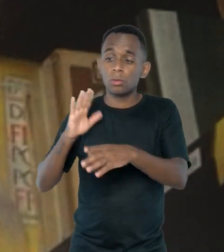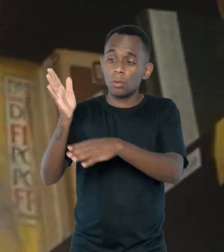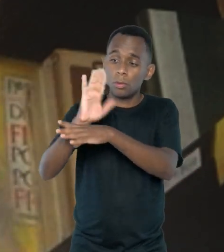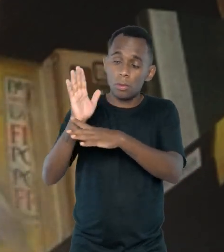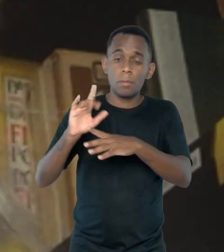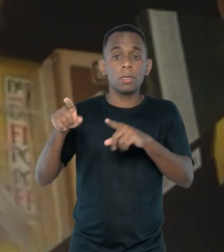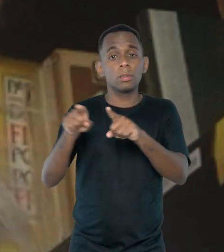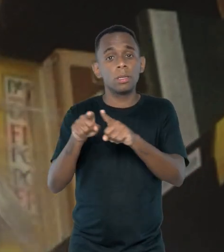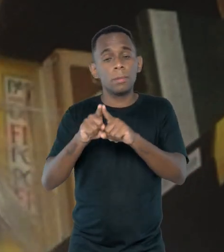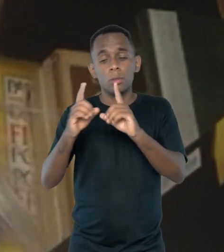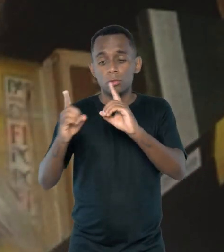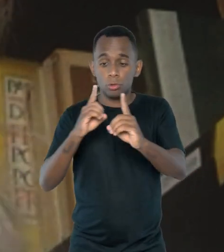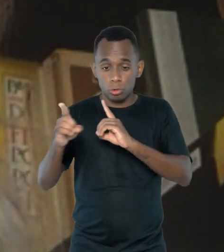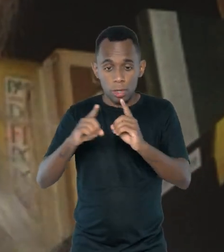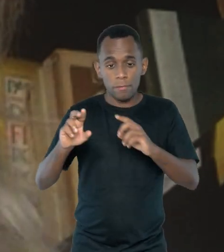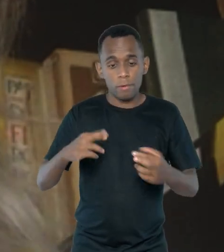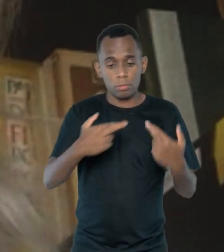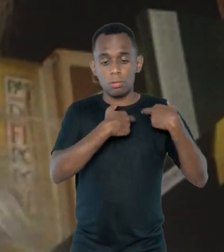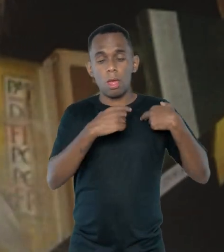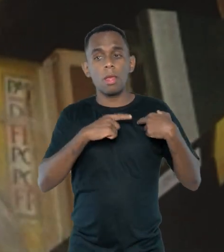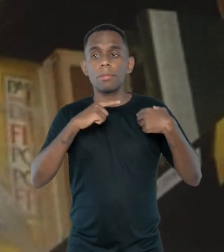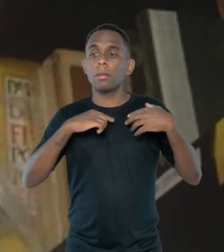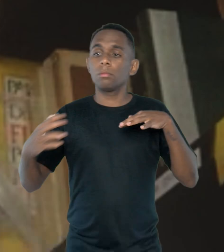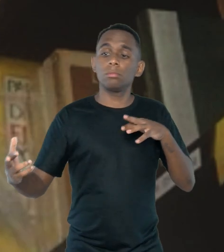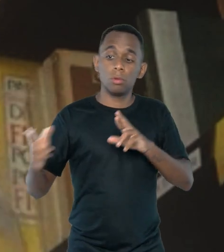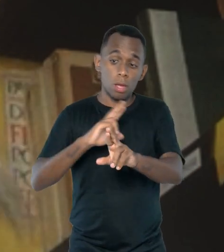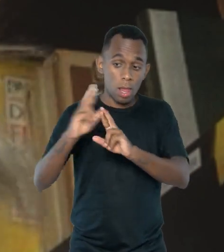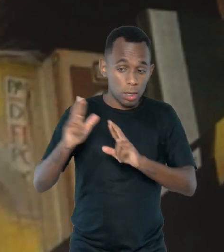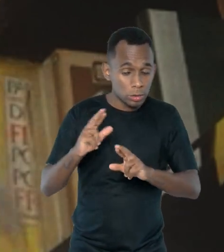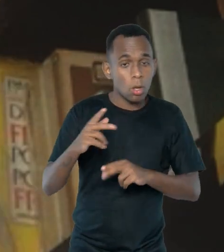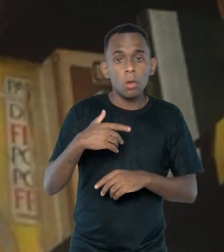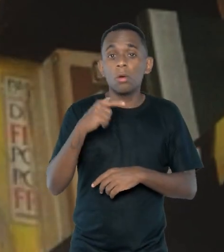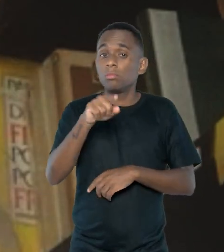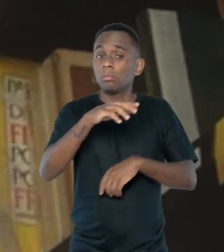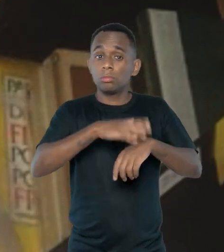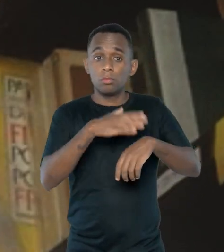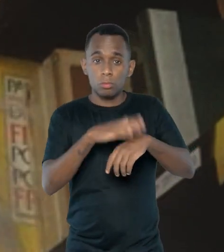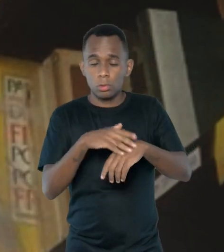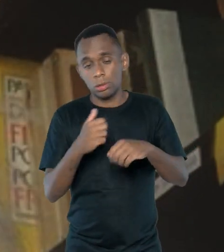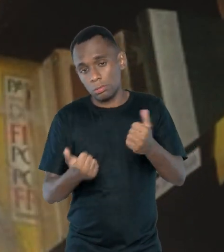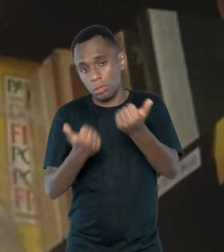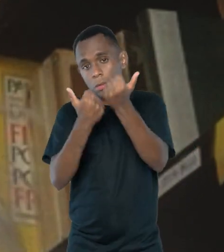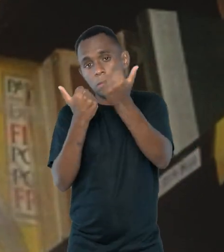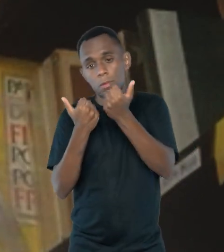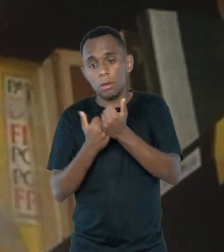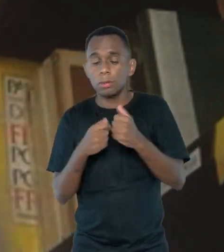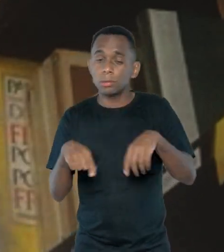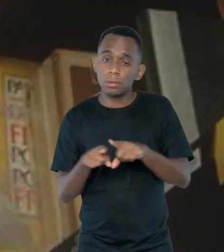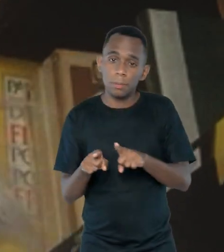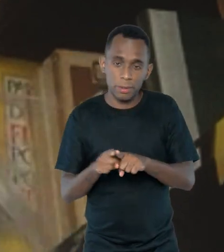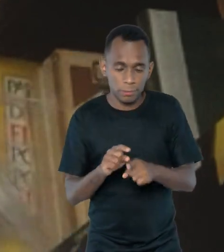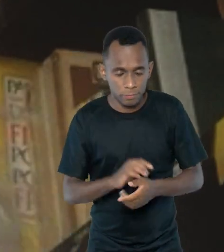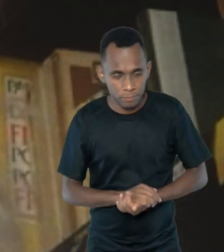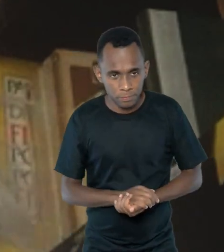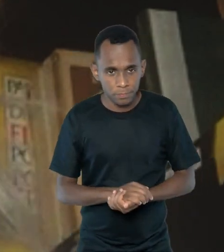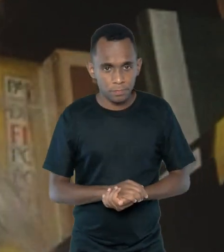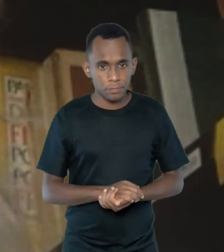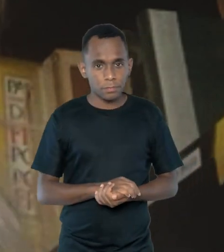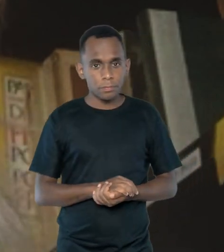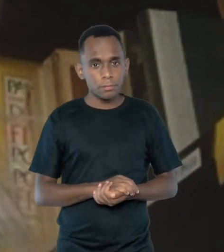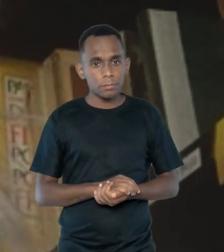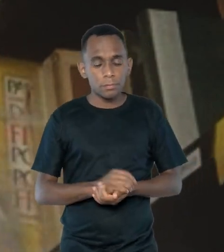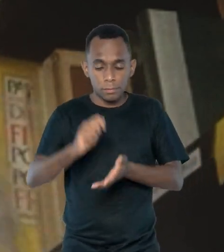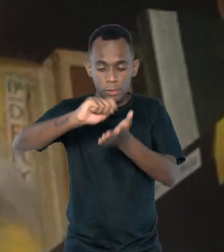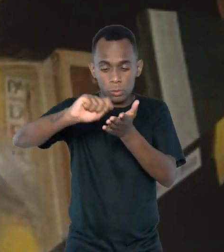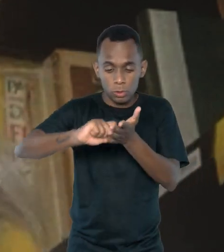de abrir uma janela para falar com o professor: você é coautor dessa obra. A obra